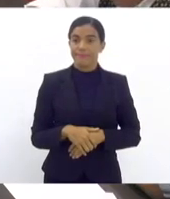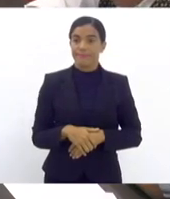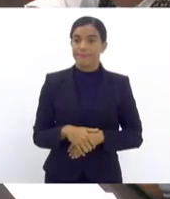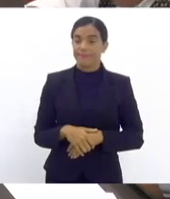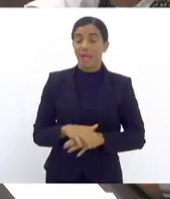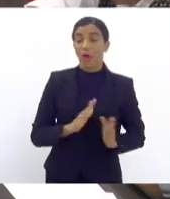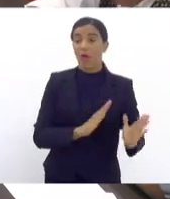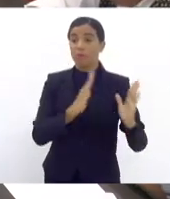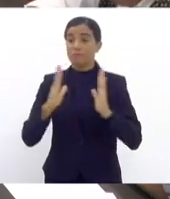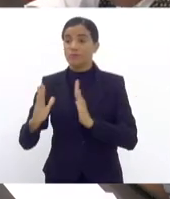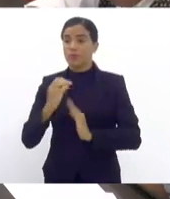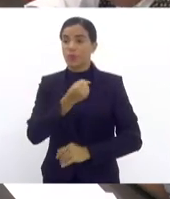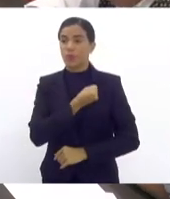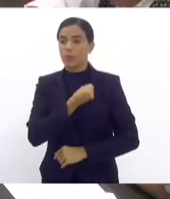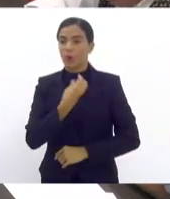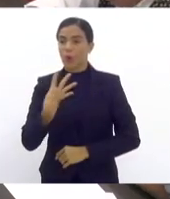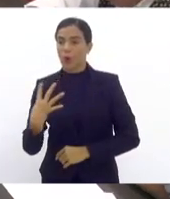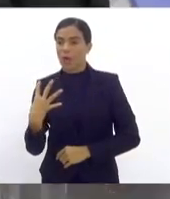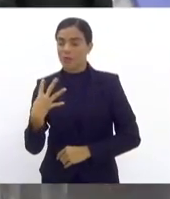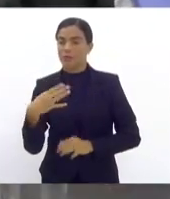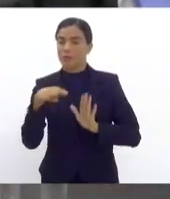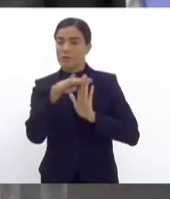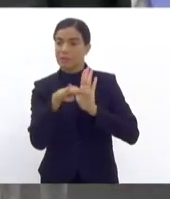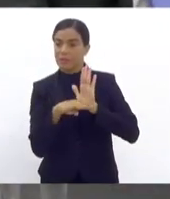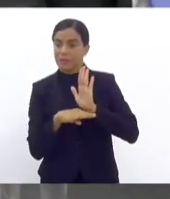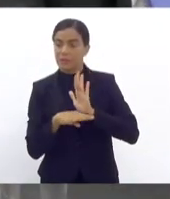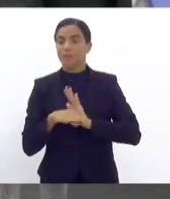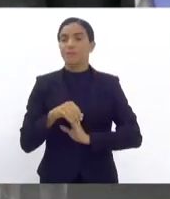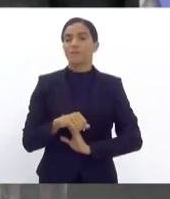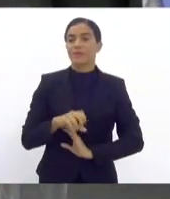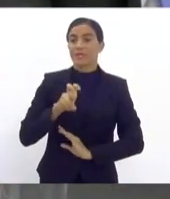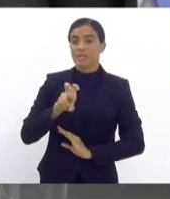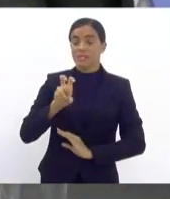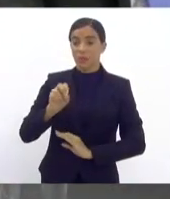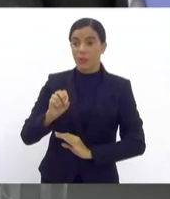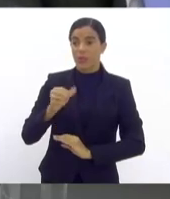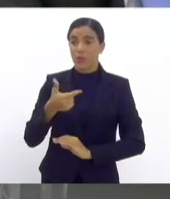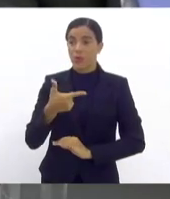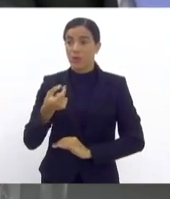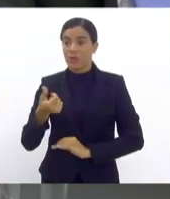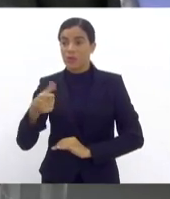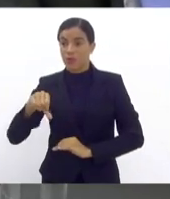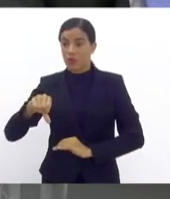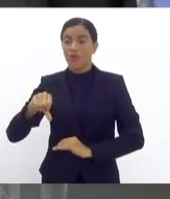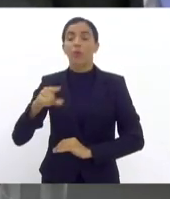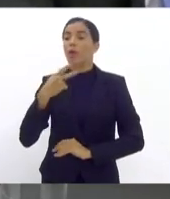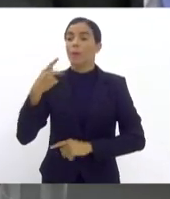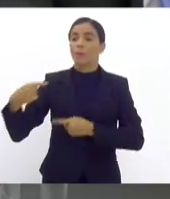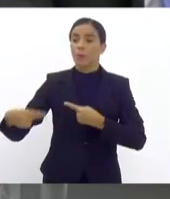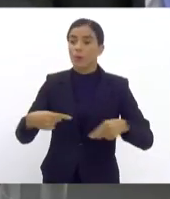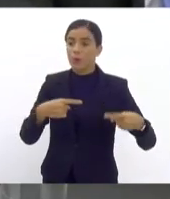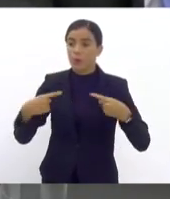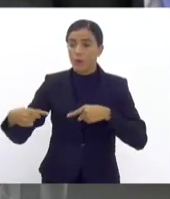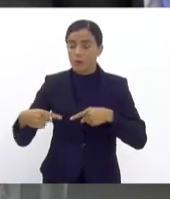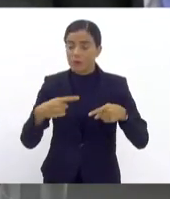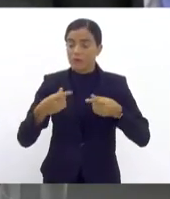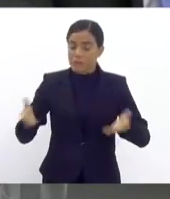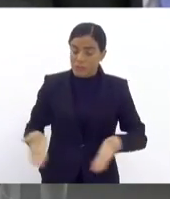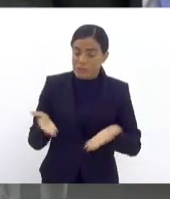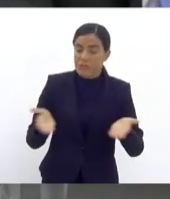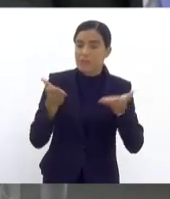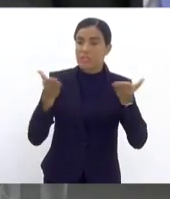Passou o item 4 da pauta, projeto de lei número 1558 de 2019, de autoria do deputado Rodrigo Bacelar, que dispõe sobre a política estadual de incentivo à formação de